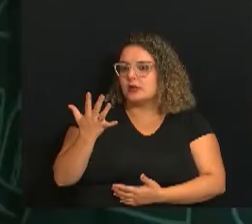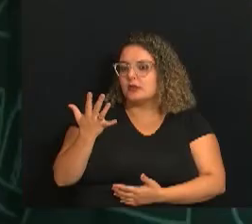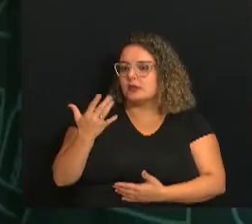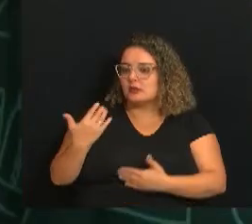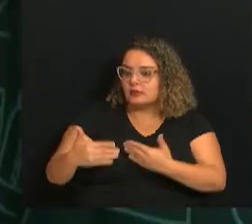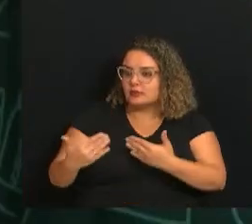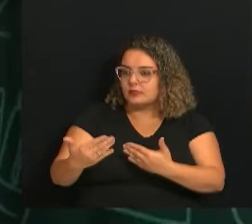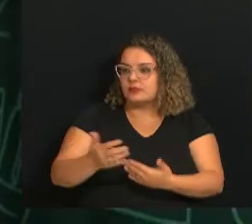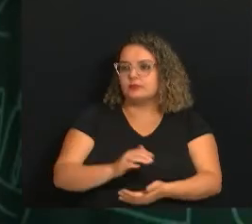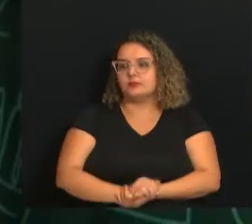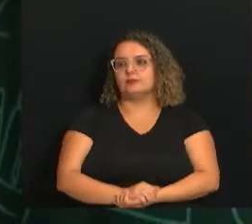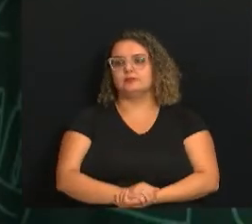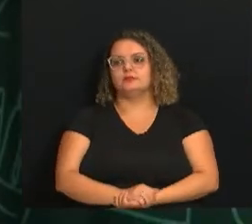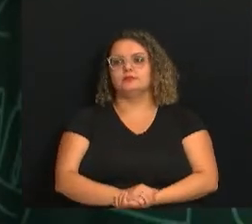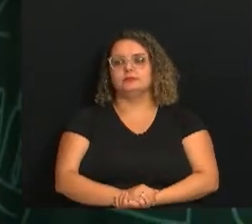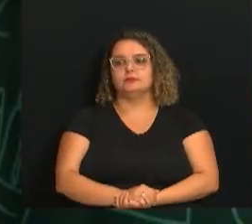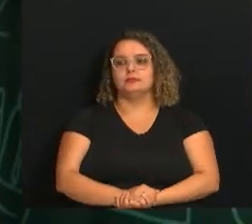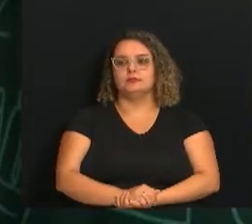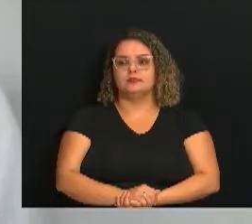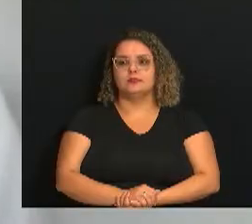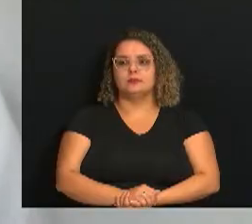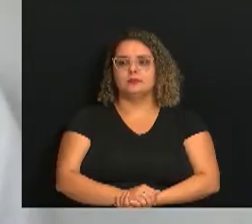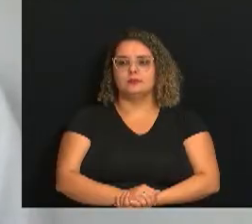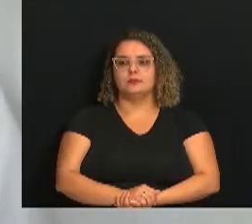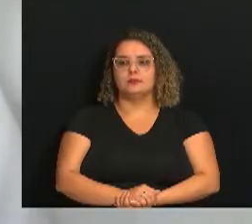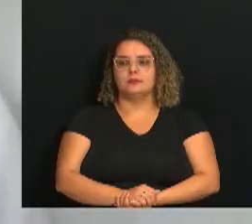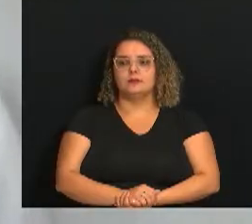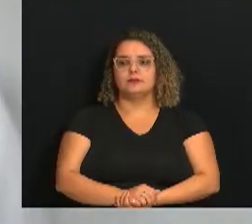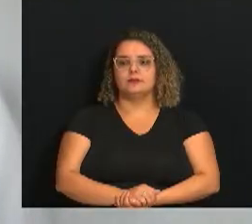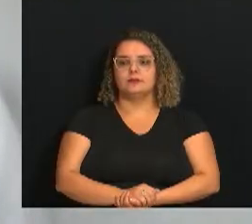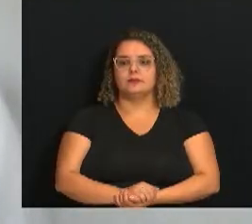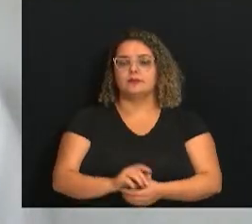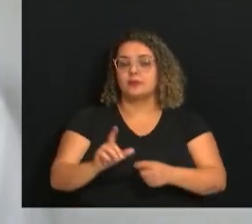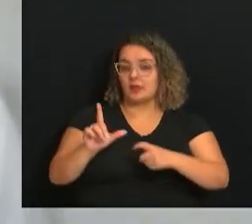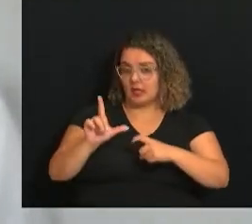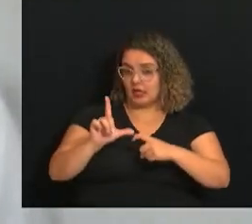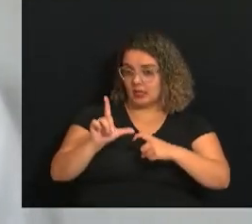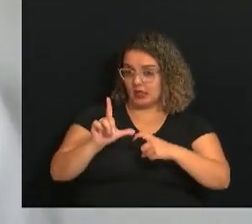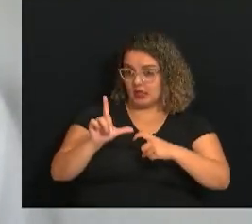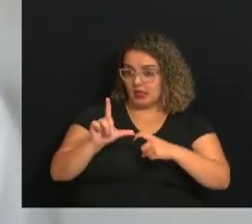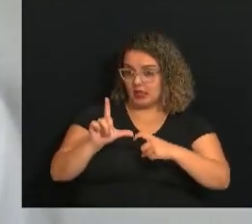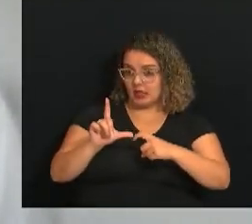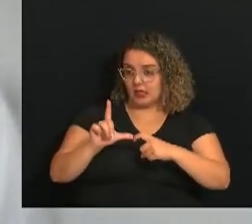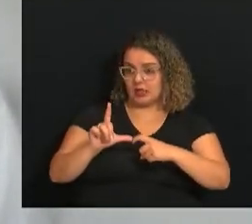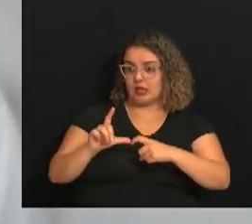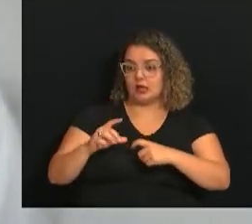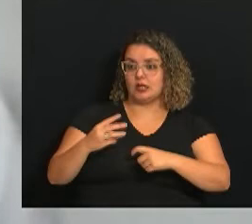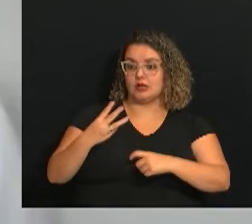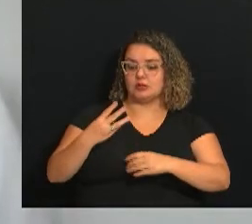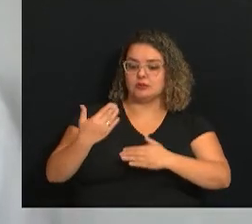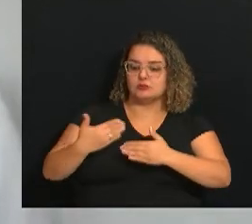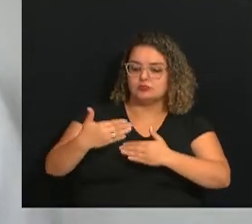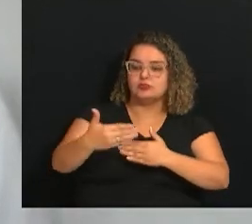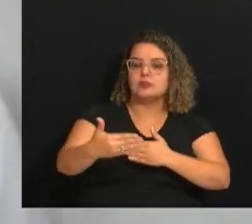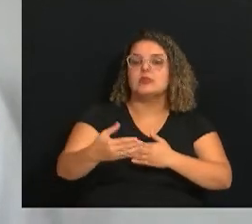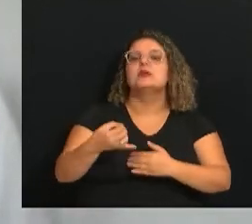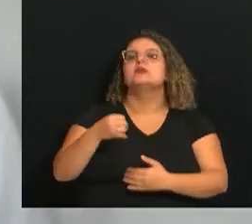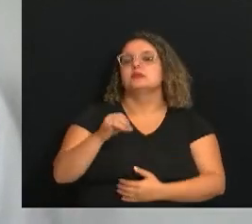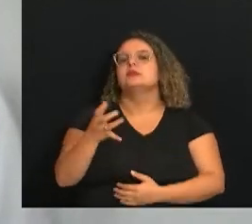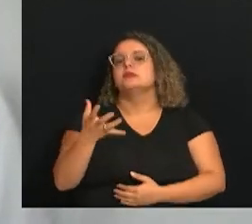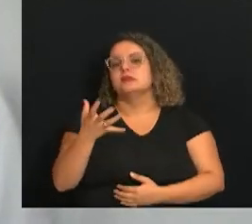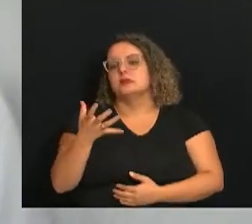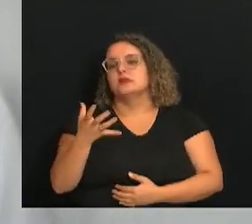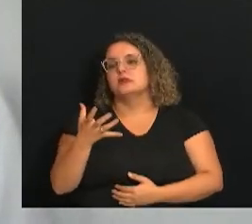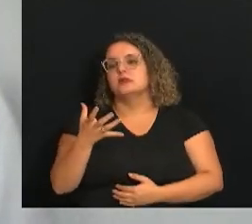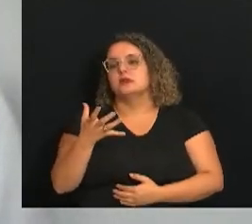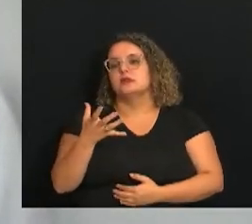situação. Sim, ele tem um laudo, né? Ele já pulou 3 anos de série. Se ele quisesse realmente,